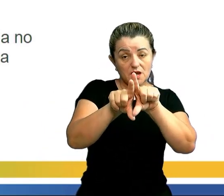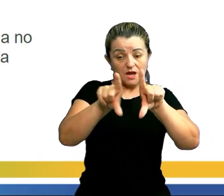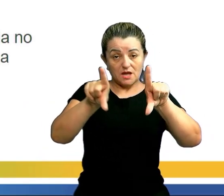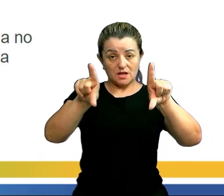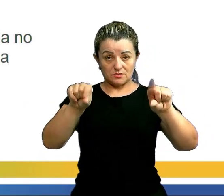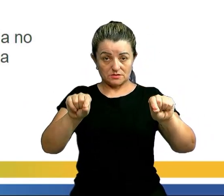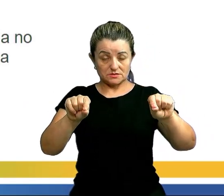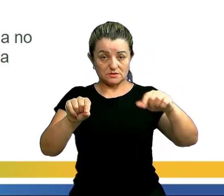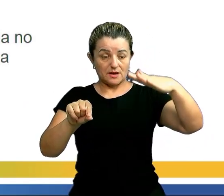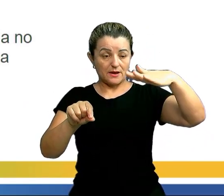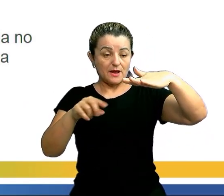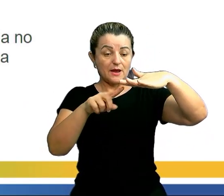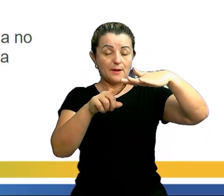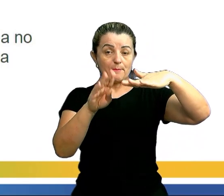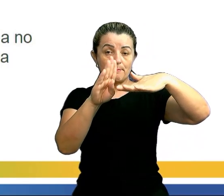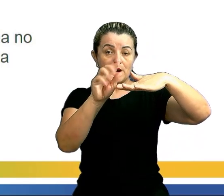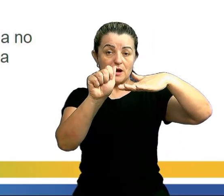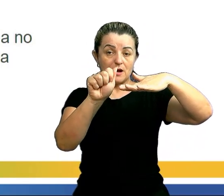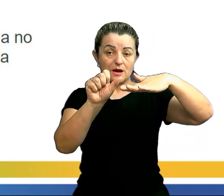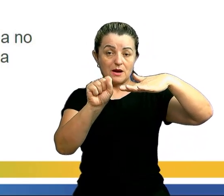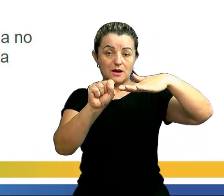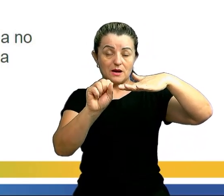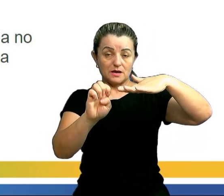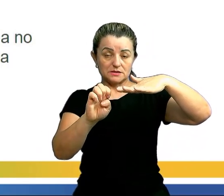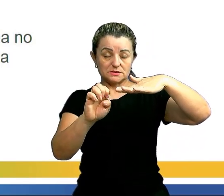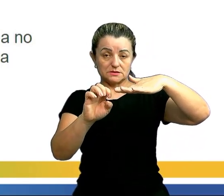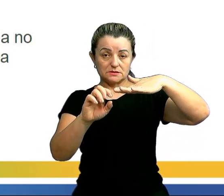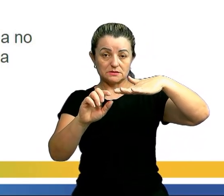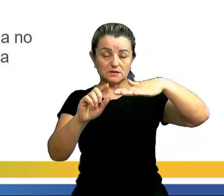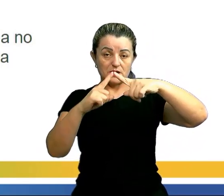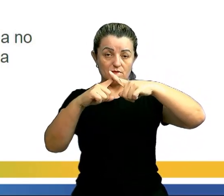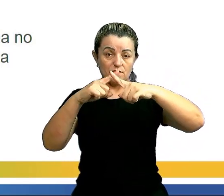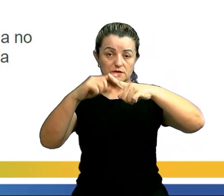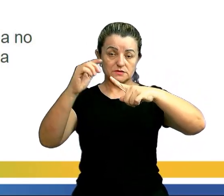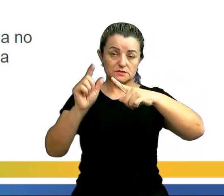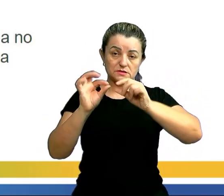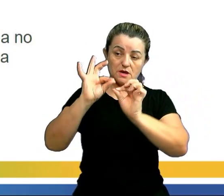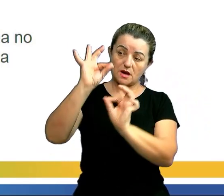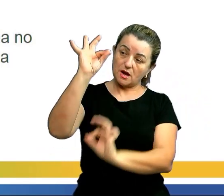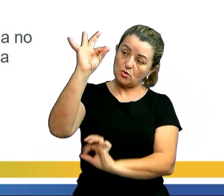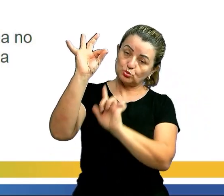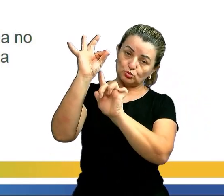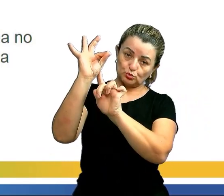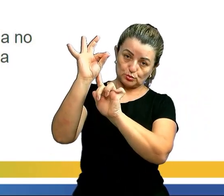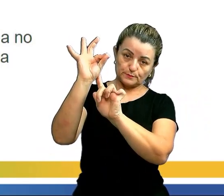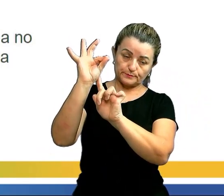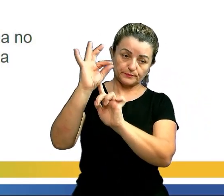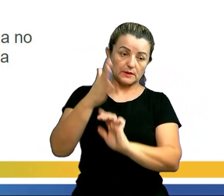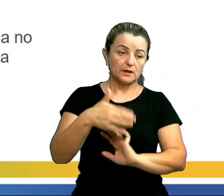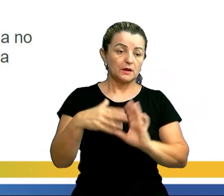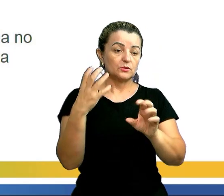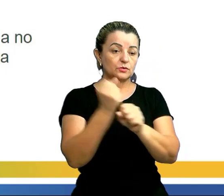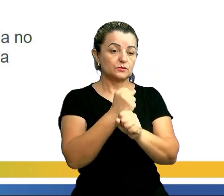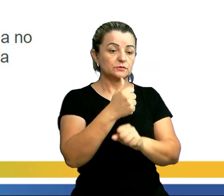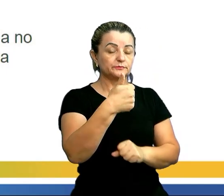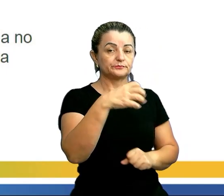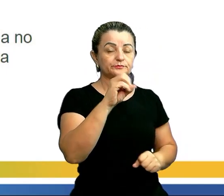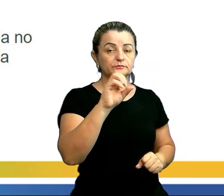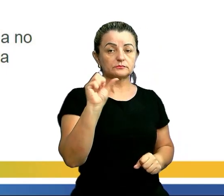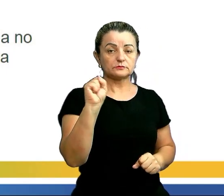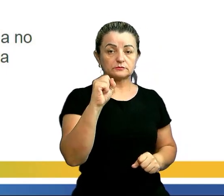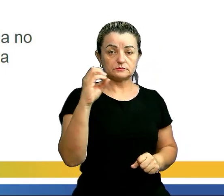base vezes a altura. Multiplica 240 vezes 45, que vai me dar 10.800 metros quadrados. Essa é